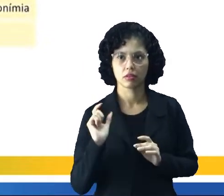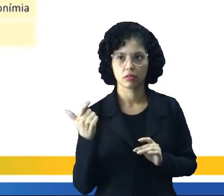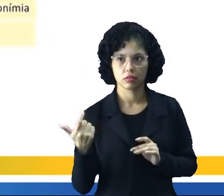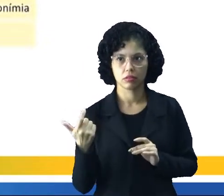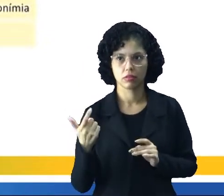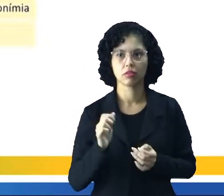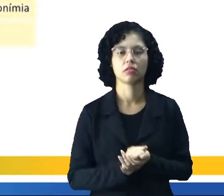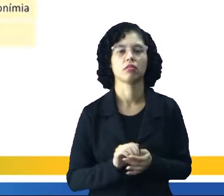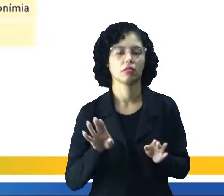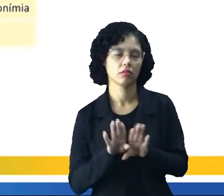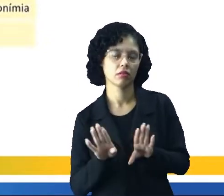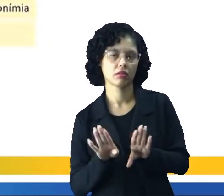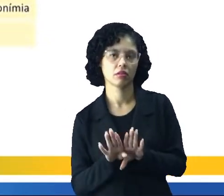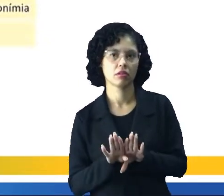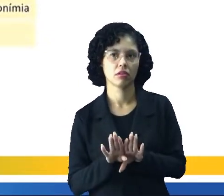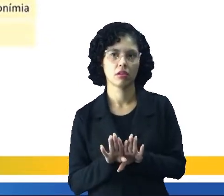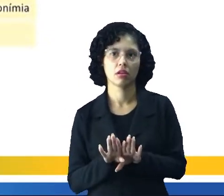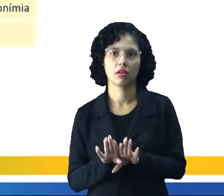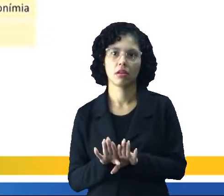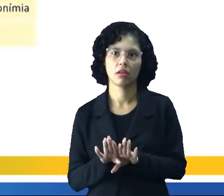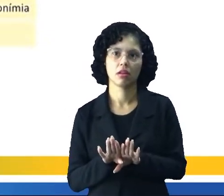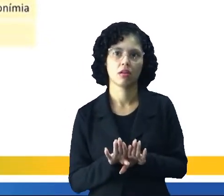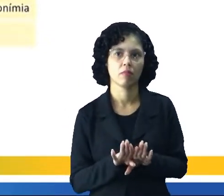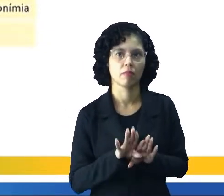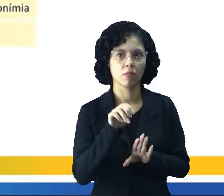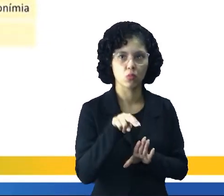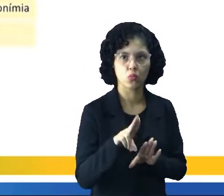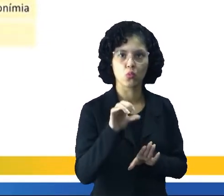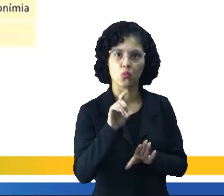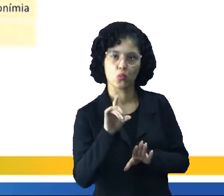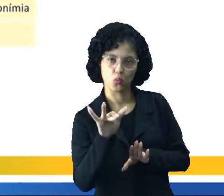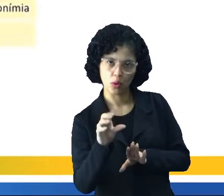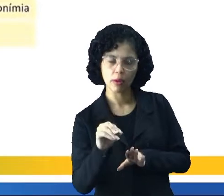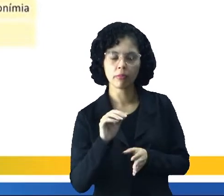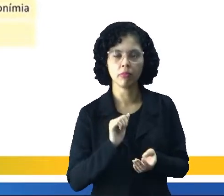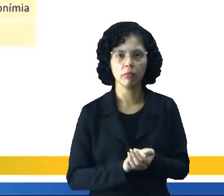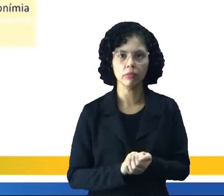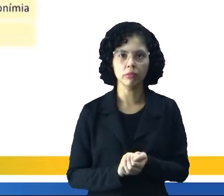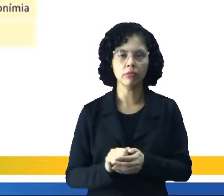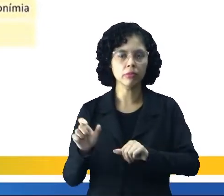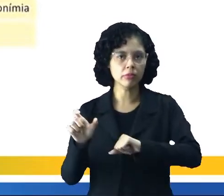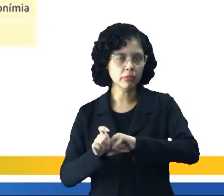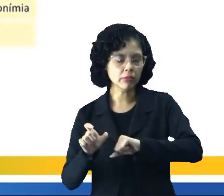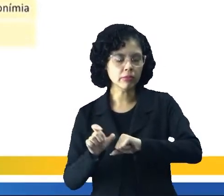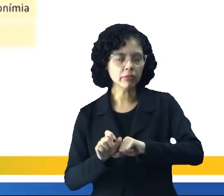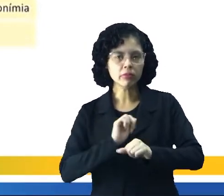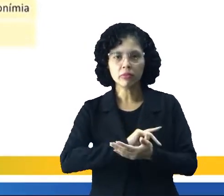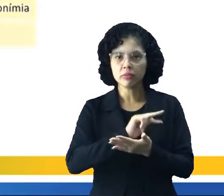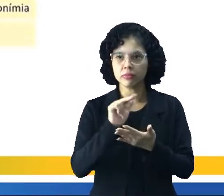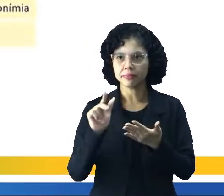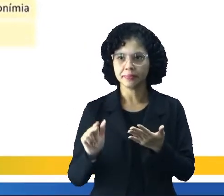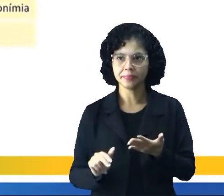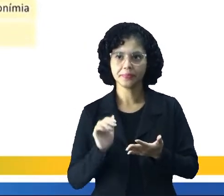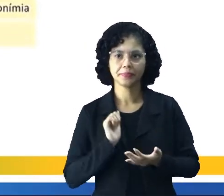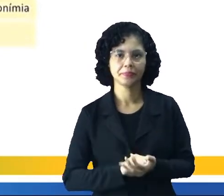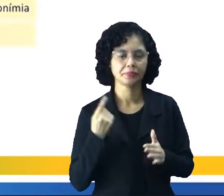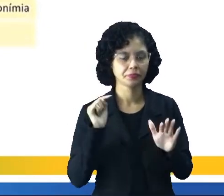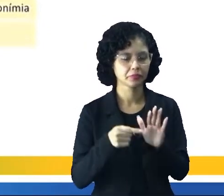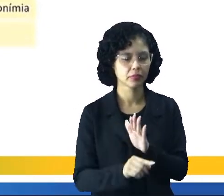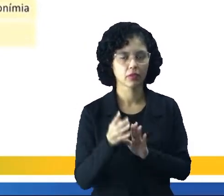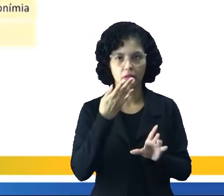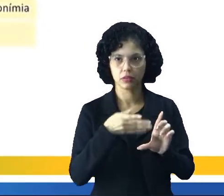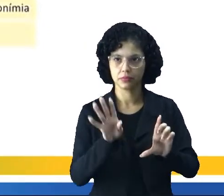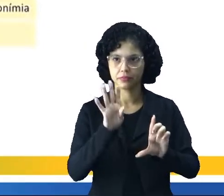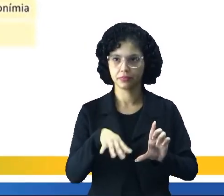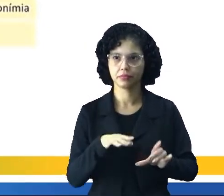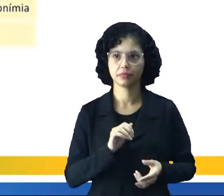E nominalizações, que são nomes adverbiais, substantivos abstratos, enfim. Então, dentro desse